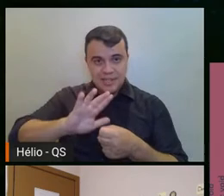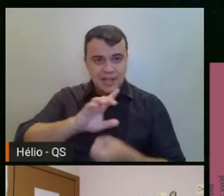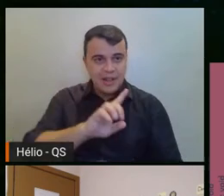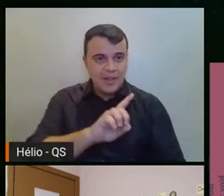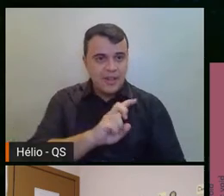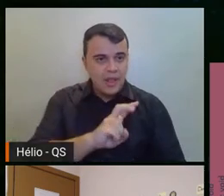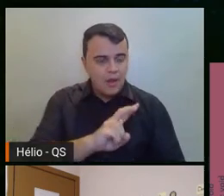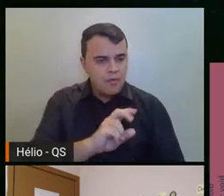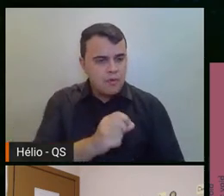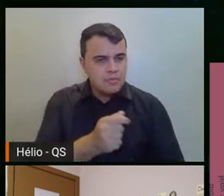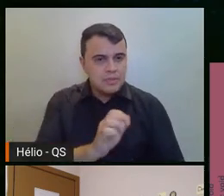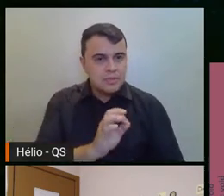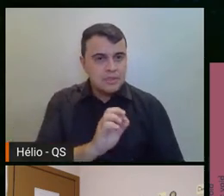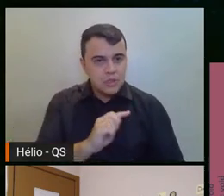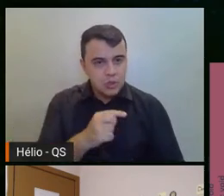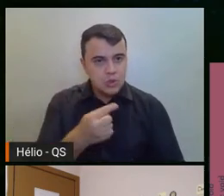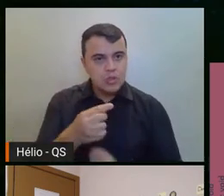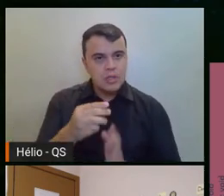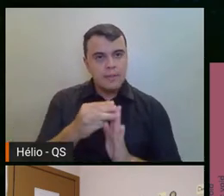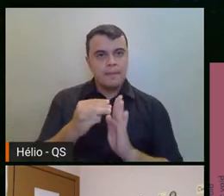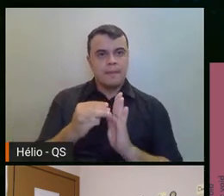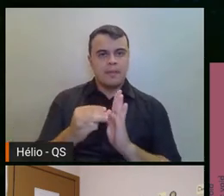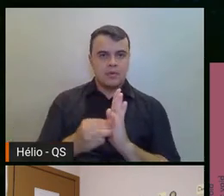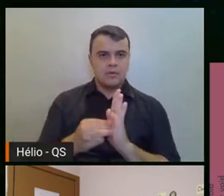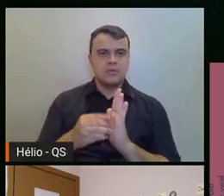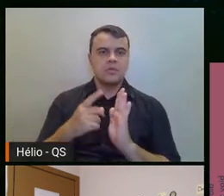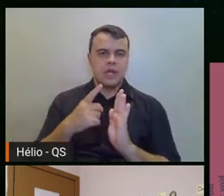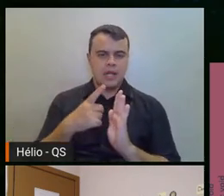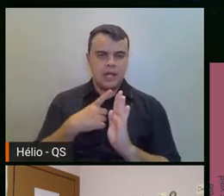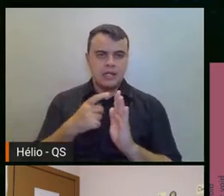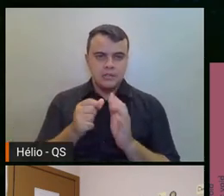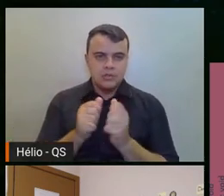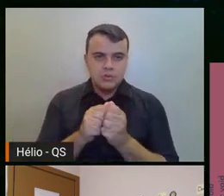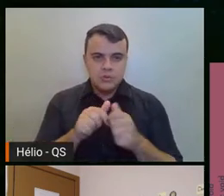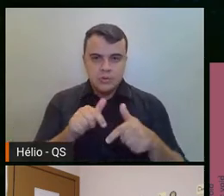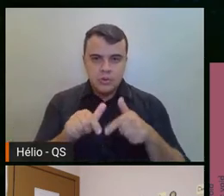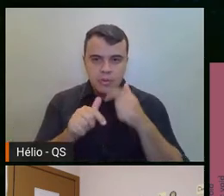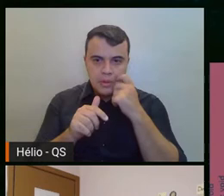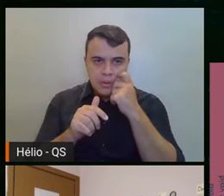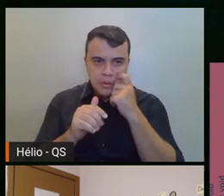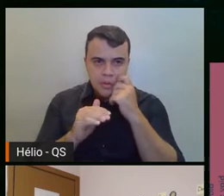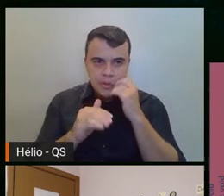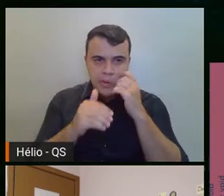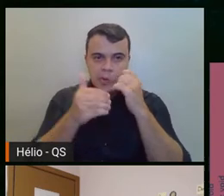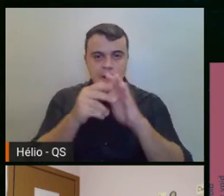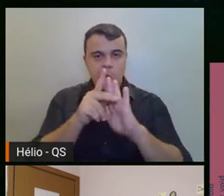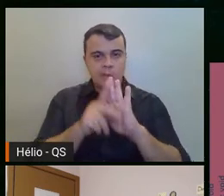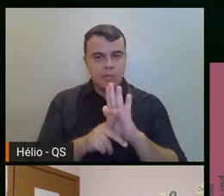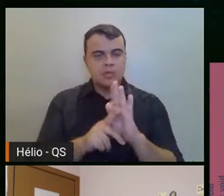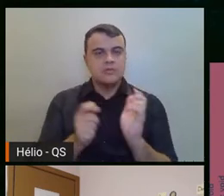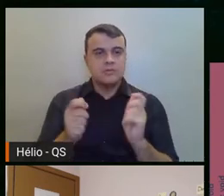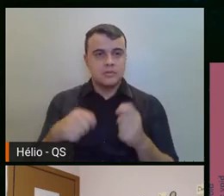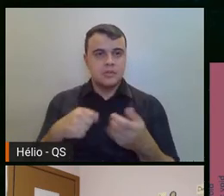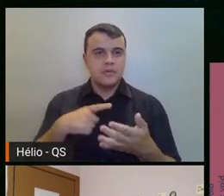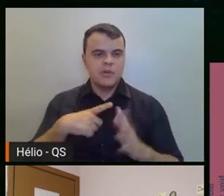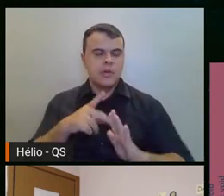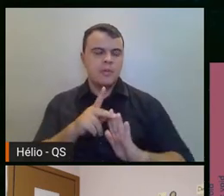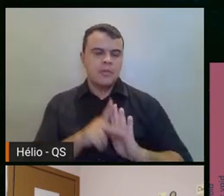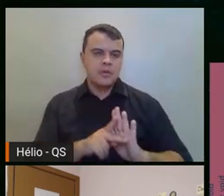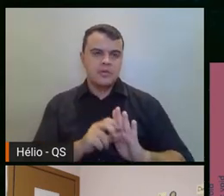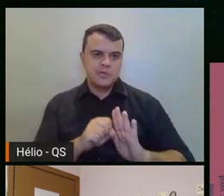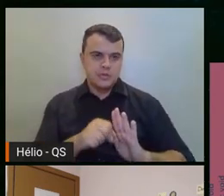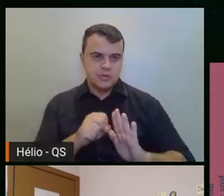então dentro da nossa metodologia você vai estar ali trabalhando com desenvolvimento de projetos Então você vai ter projetos